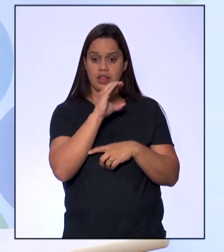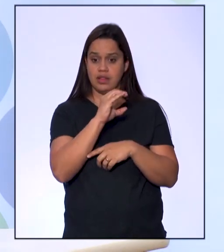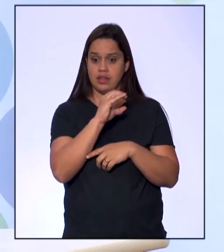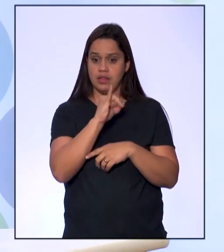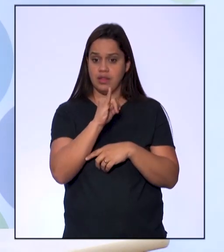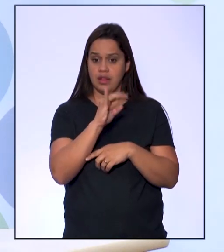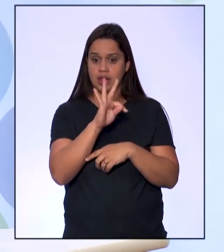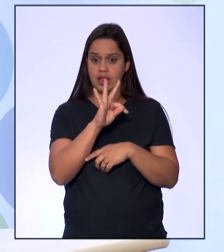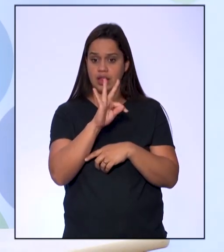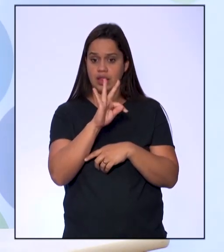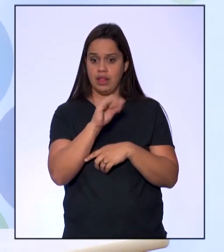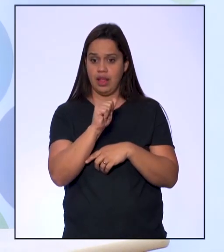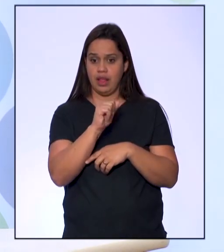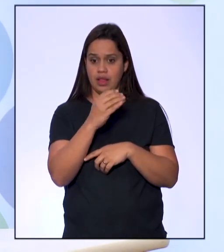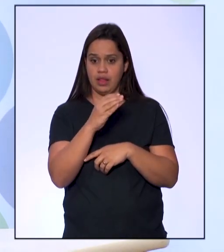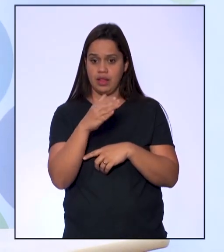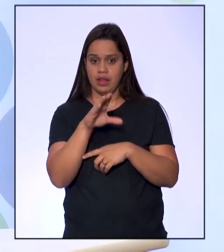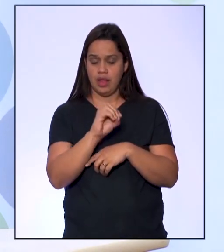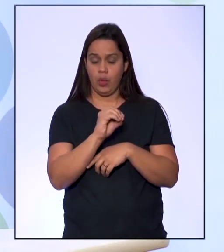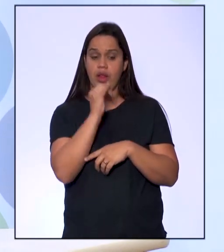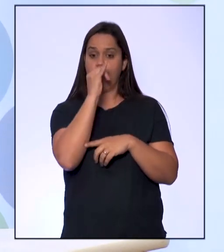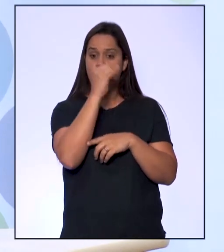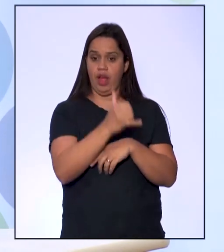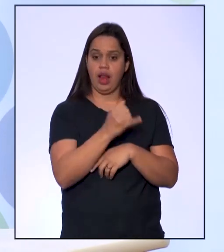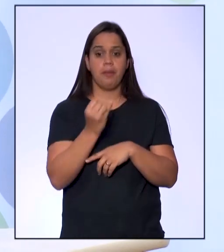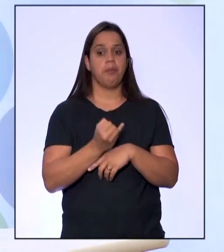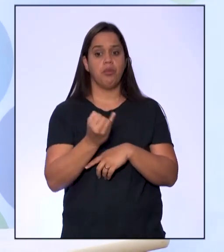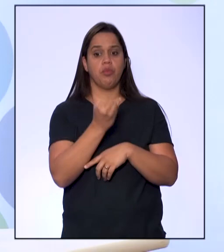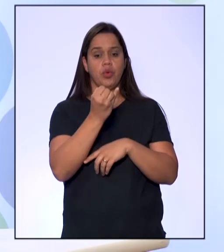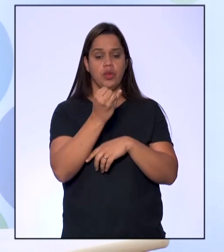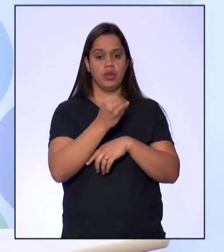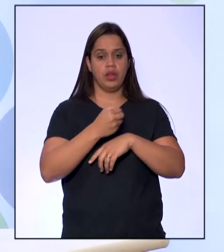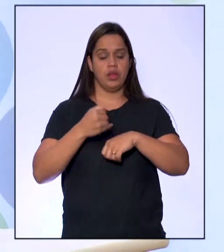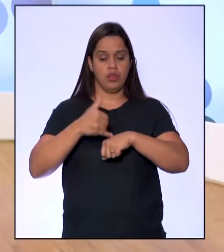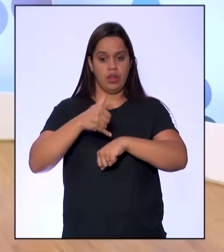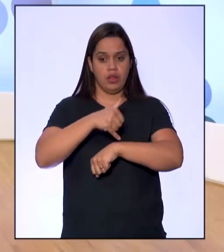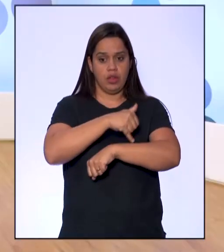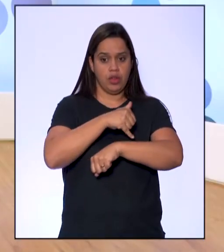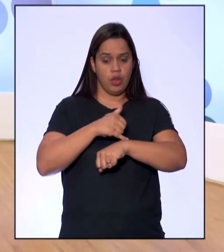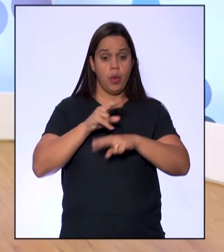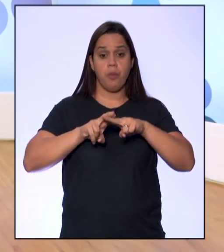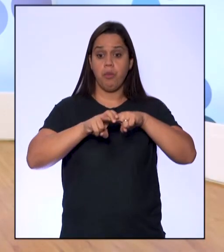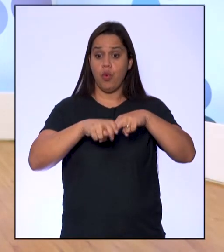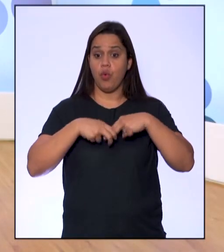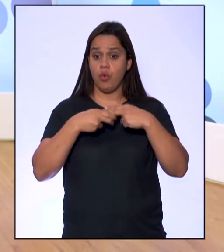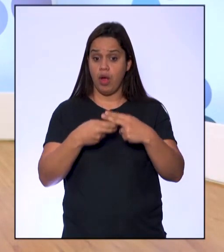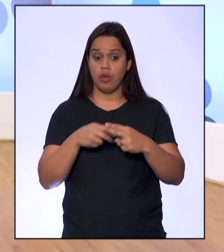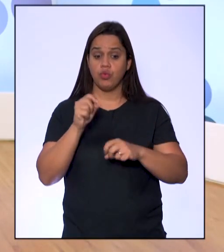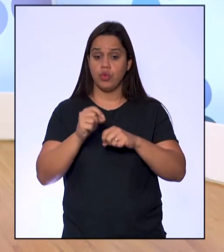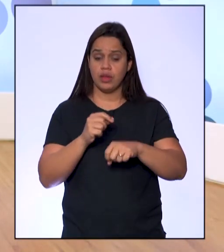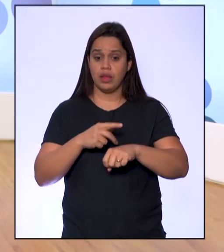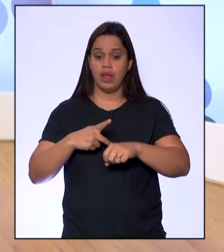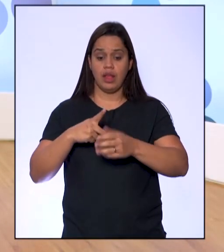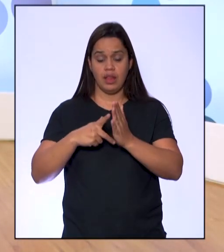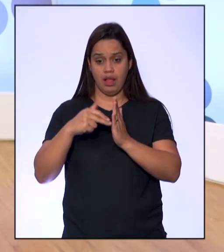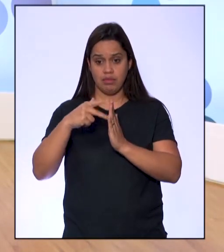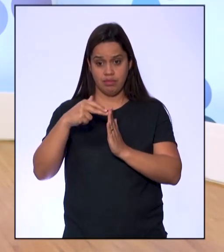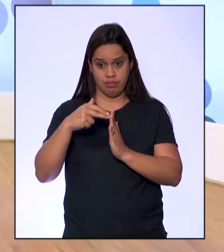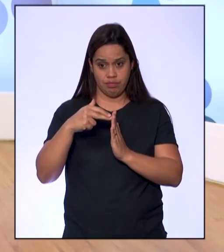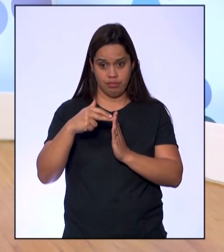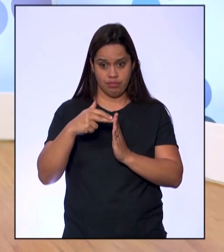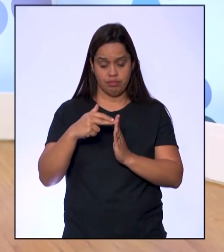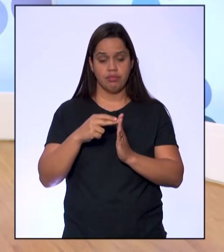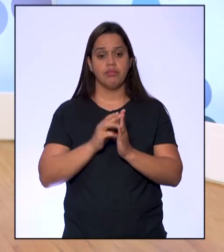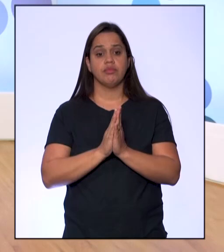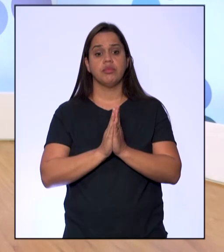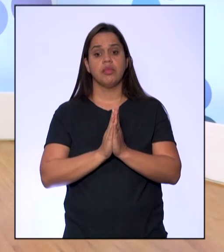ele cita a importância da tatuagem referente à questão da cicatriz, é uma forma medicinal. E o outro,